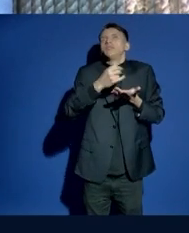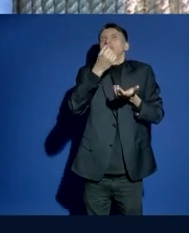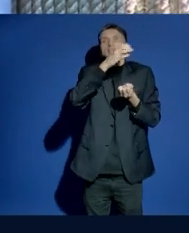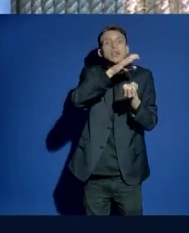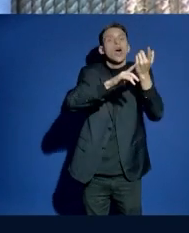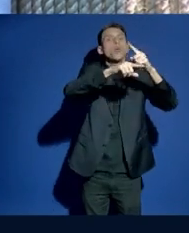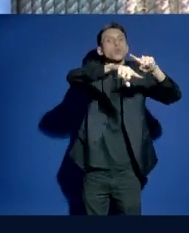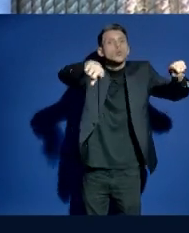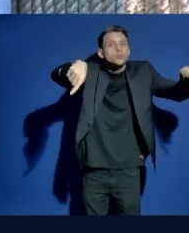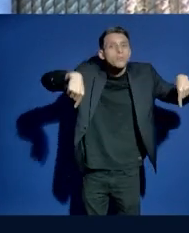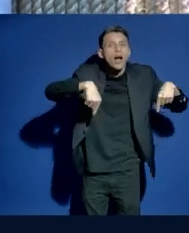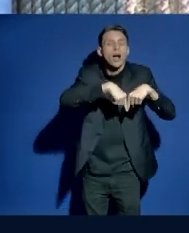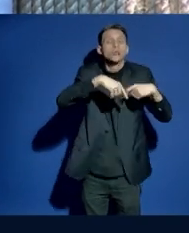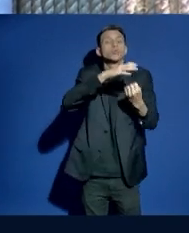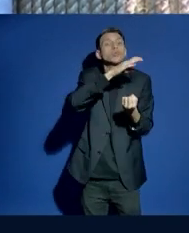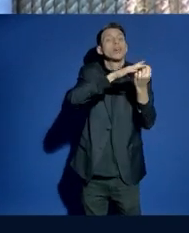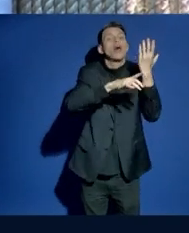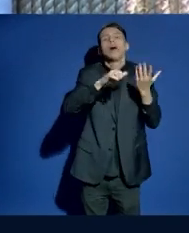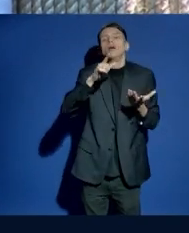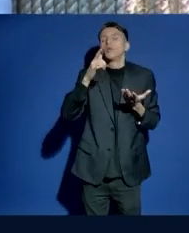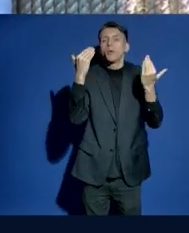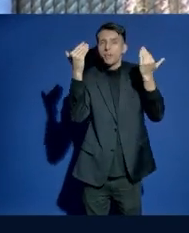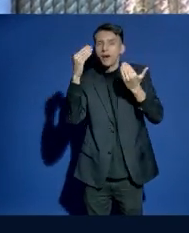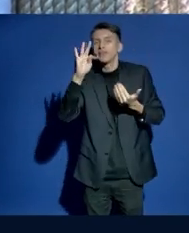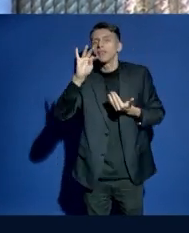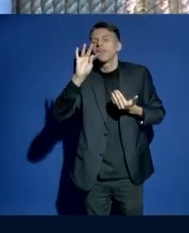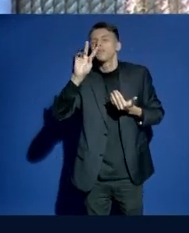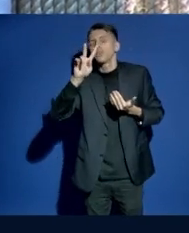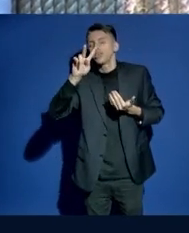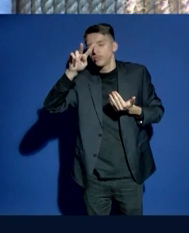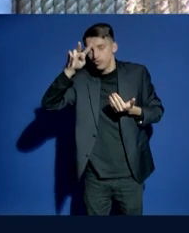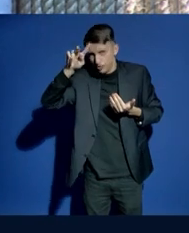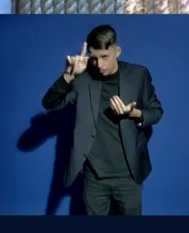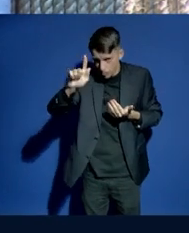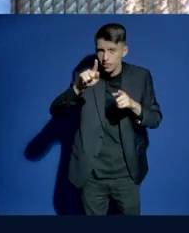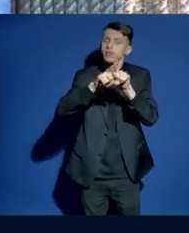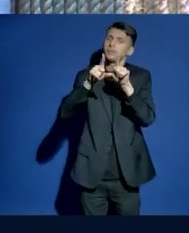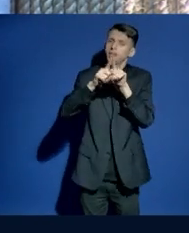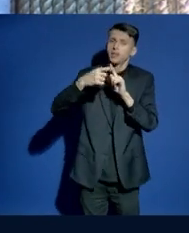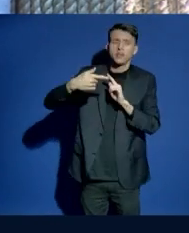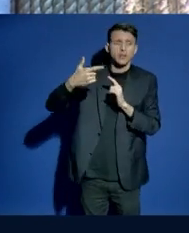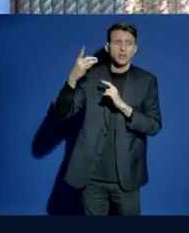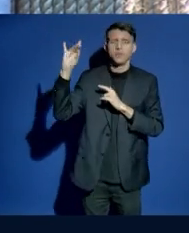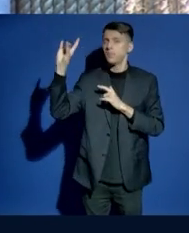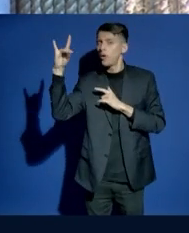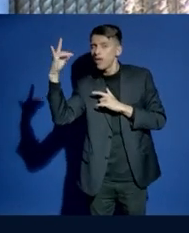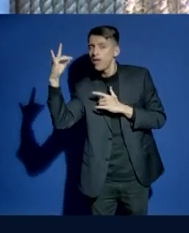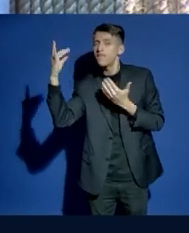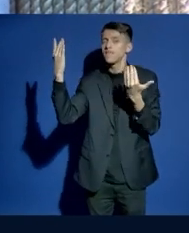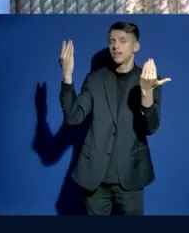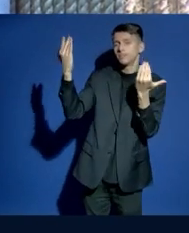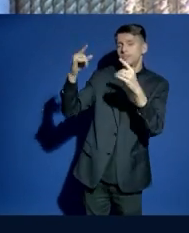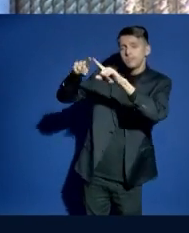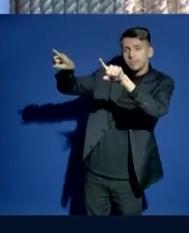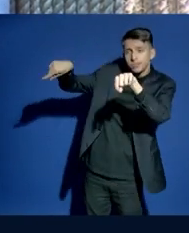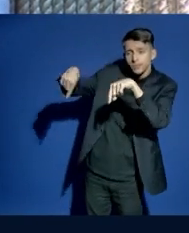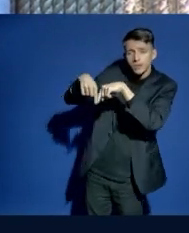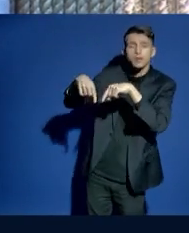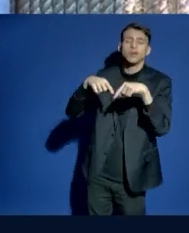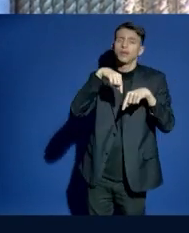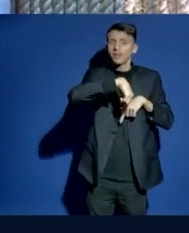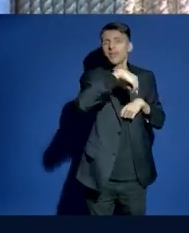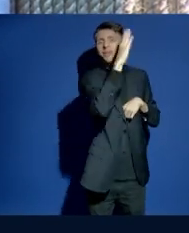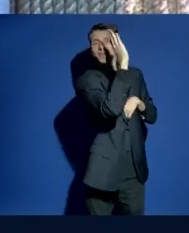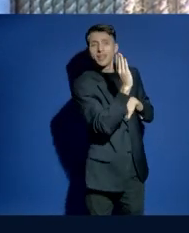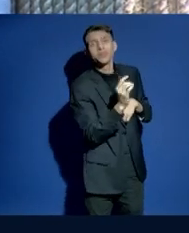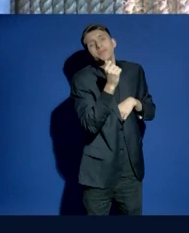colocar no tbg no gasoduto Bolívia Brasil Bolívia e as distâncias o investimento também é atrelado a uma planta de